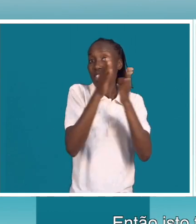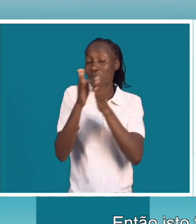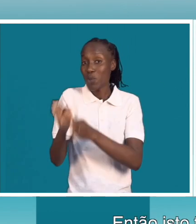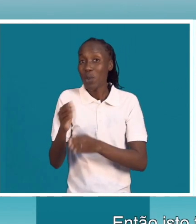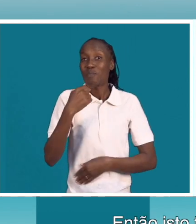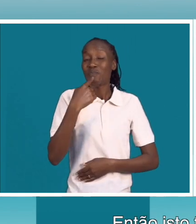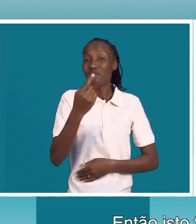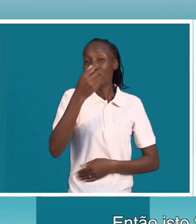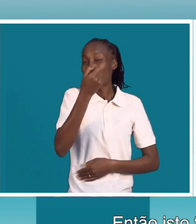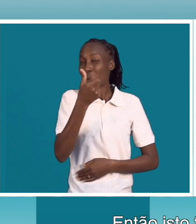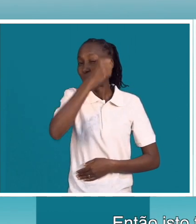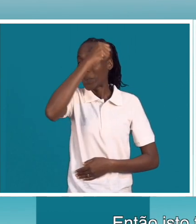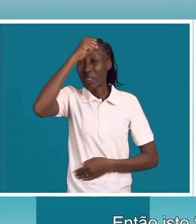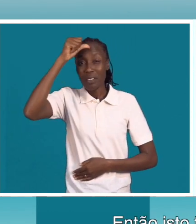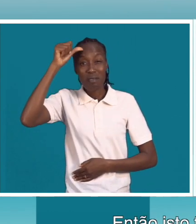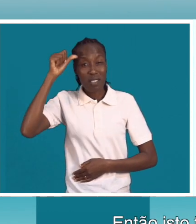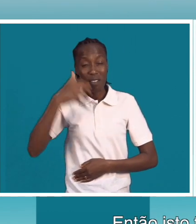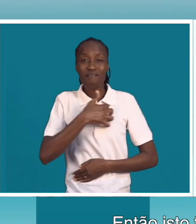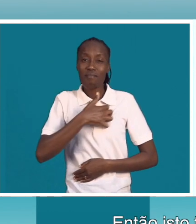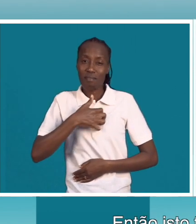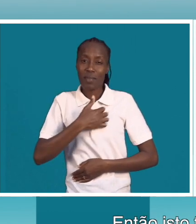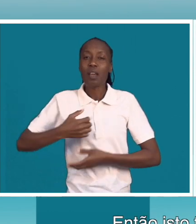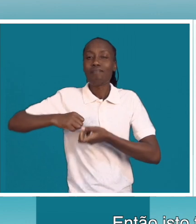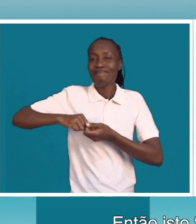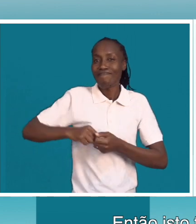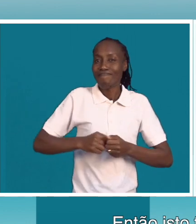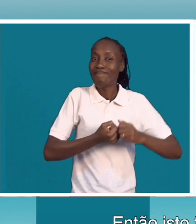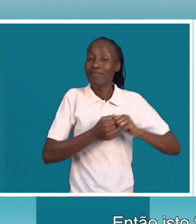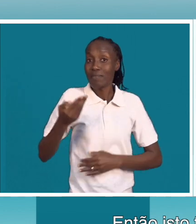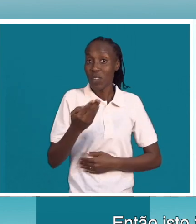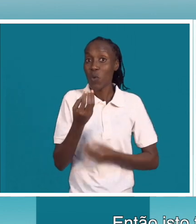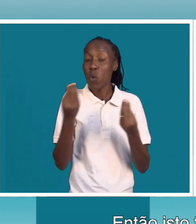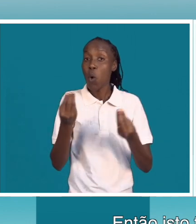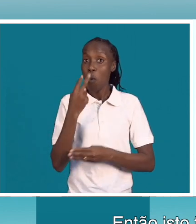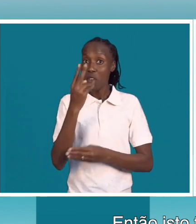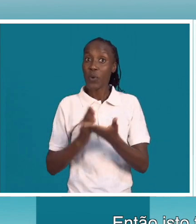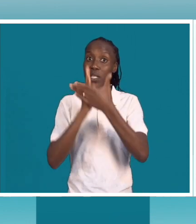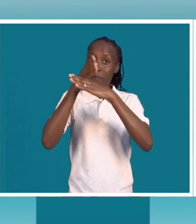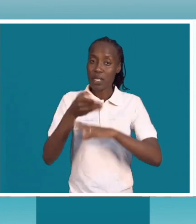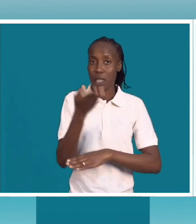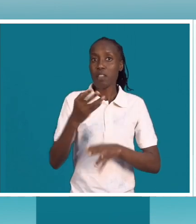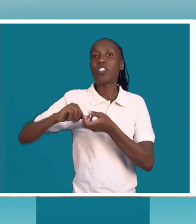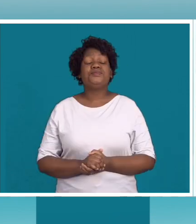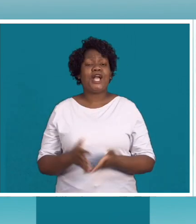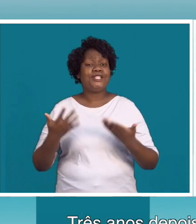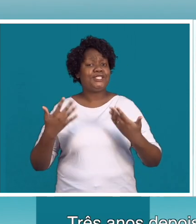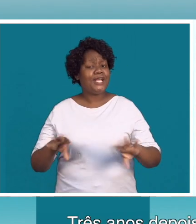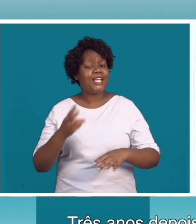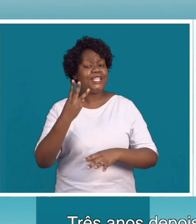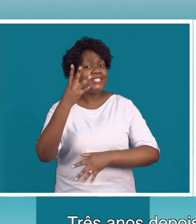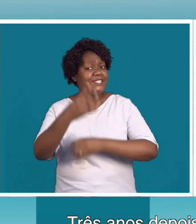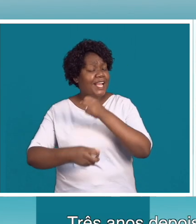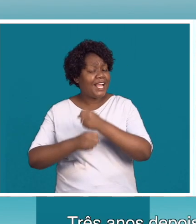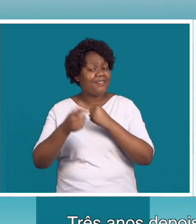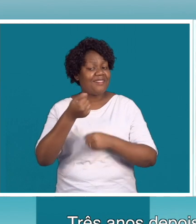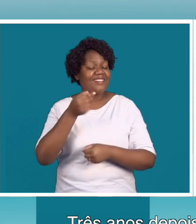aqui torna-se um pouco desafiador. Mas temos tentado, em algum momento, ver como podemos ultrapassar este desafio. Três anos